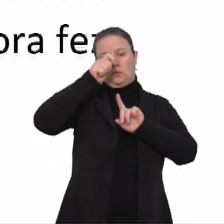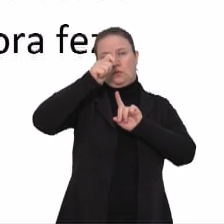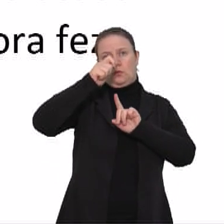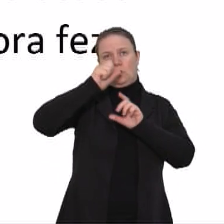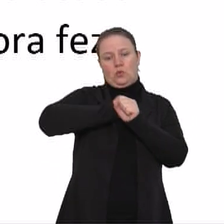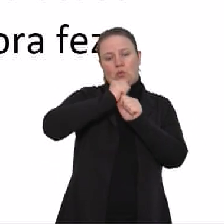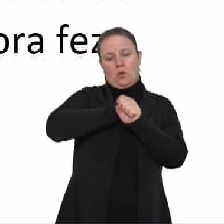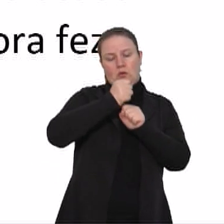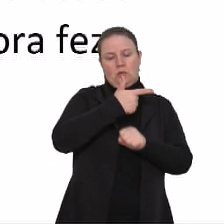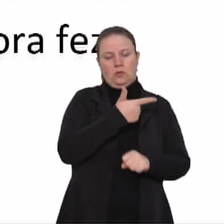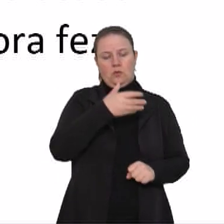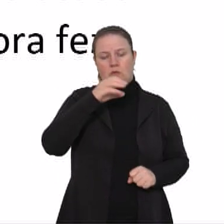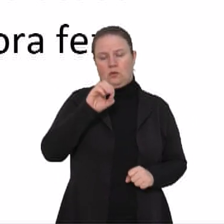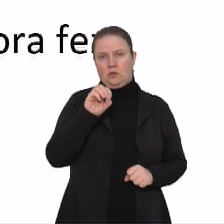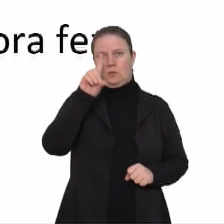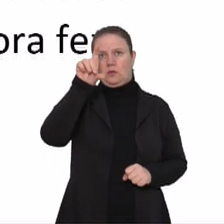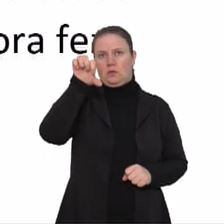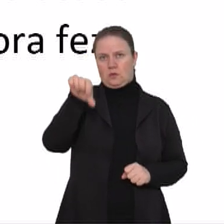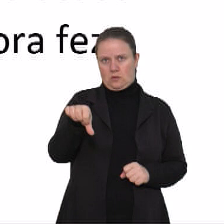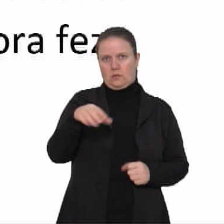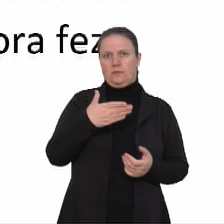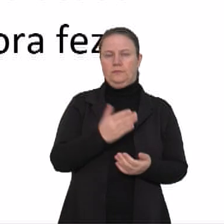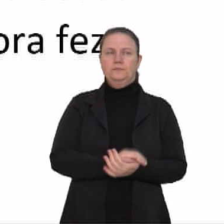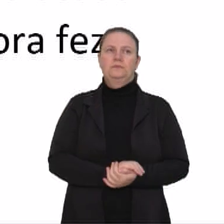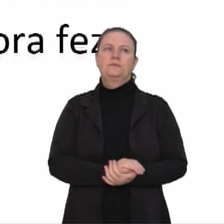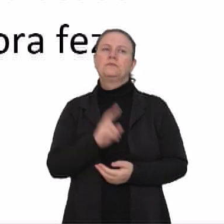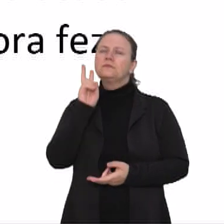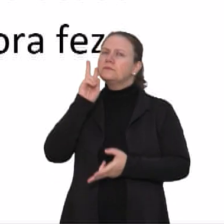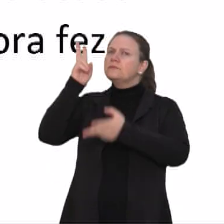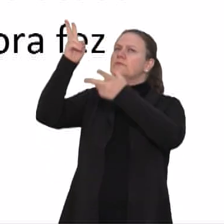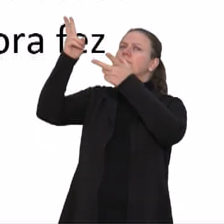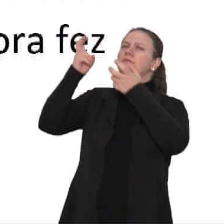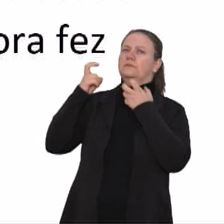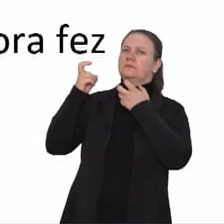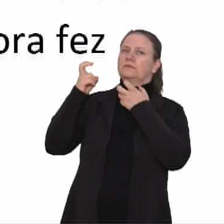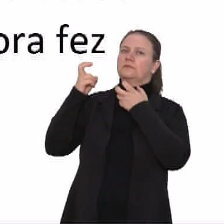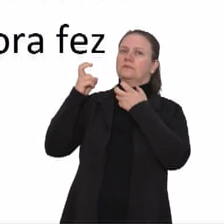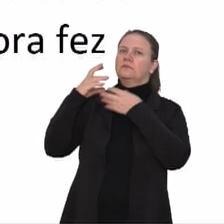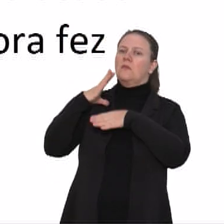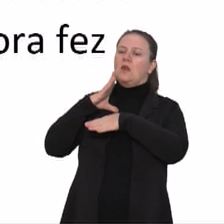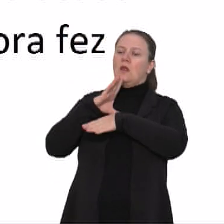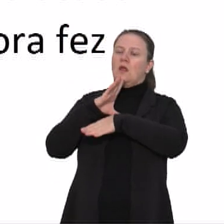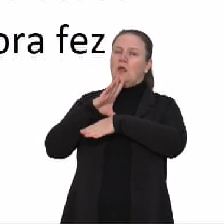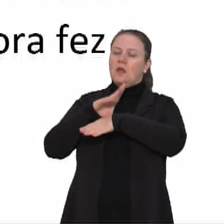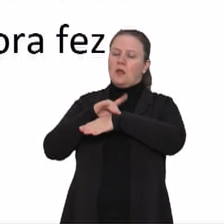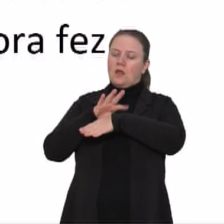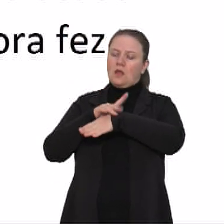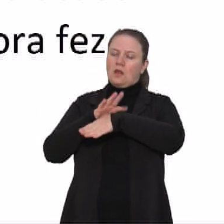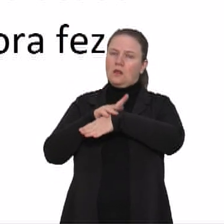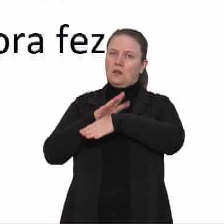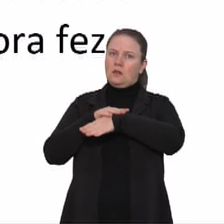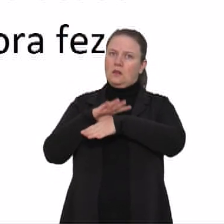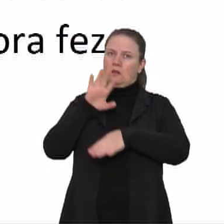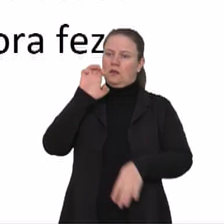observe enfermidade aqui. A palavra enfermidade substituiu